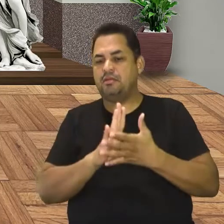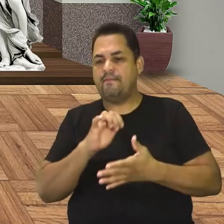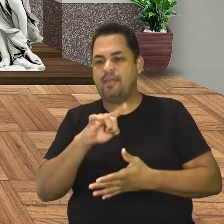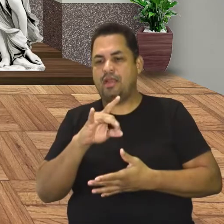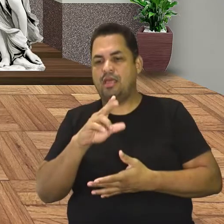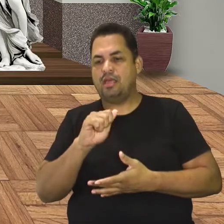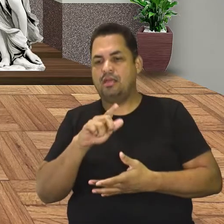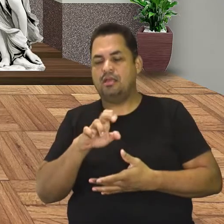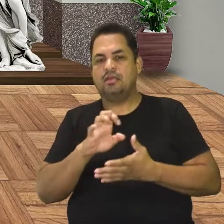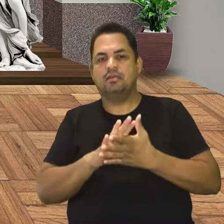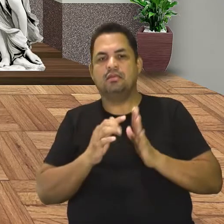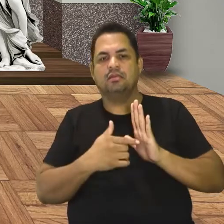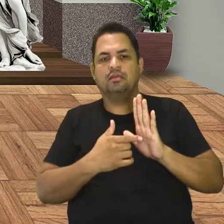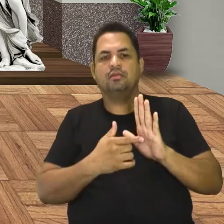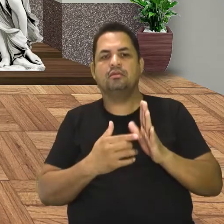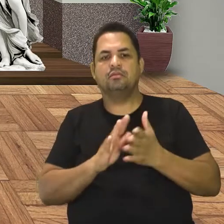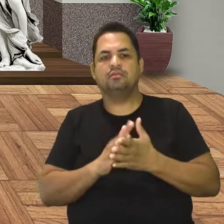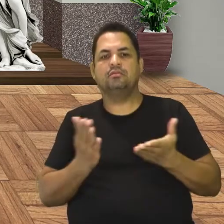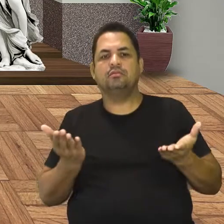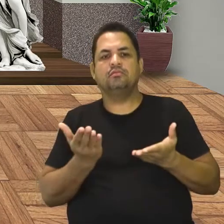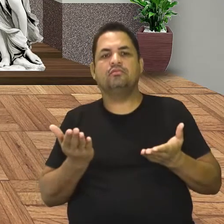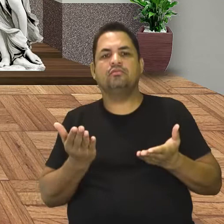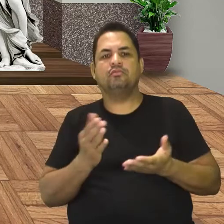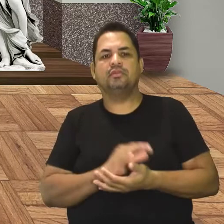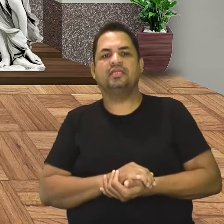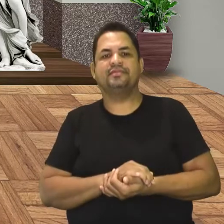econômico se mostrou, e até hoje,